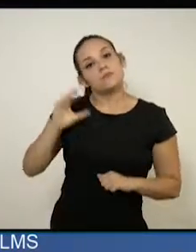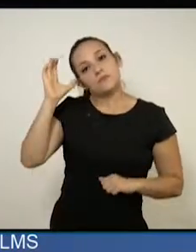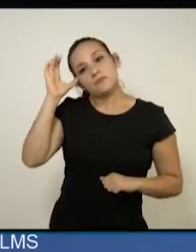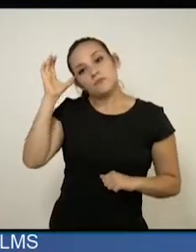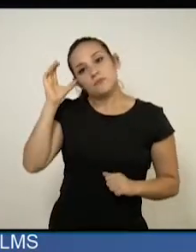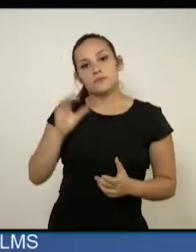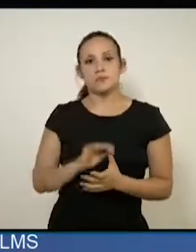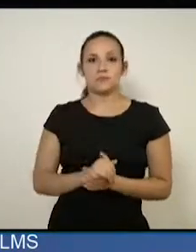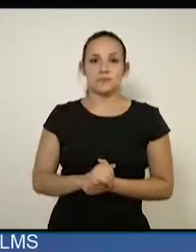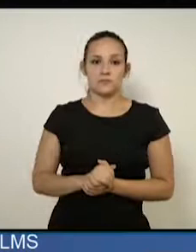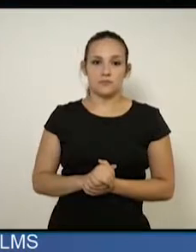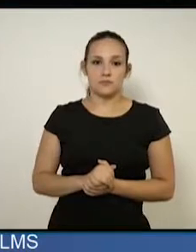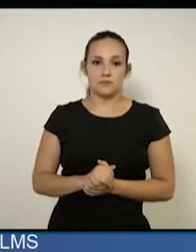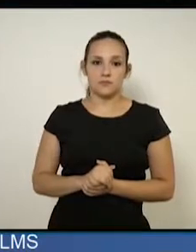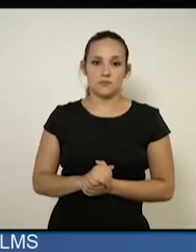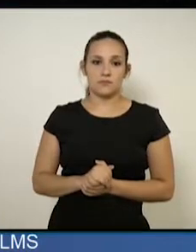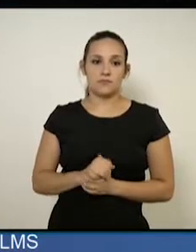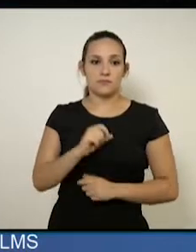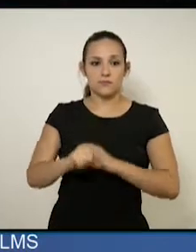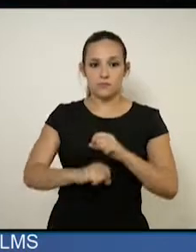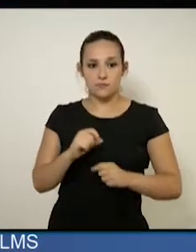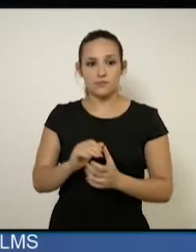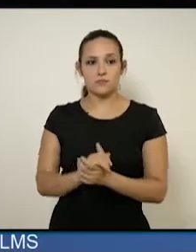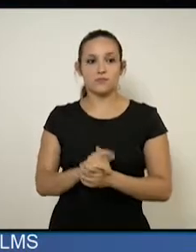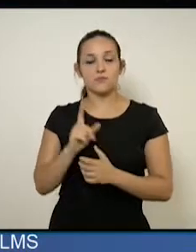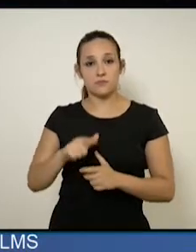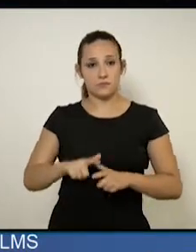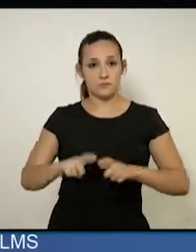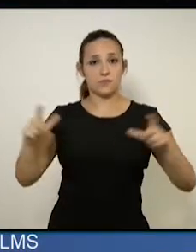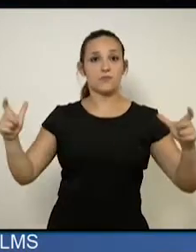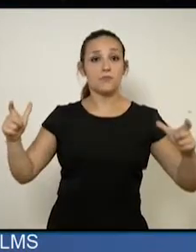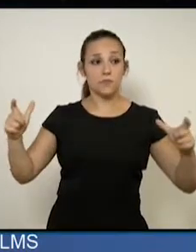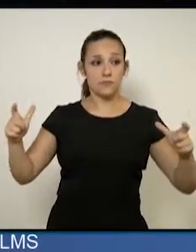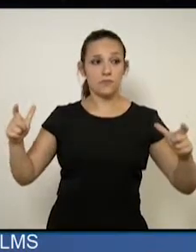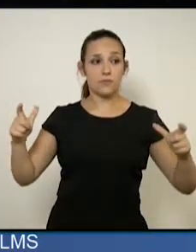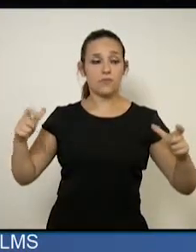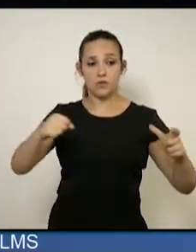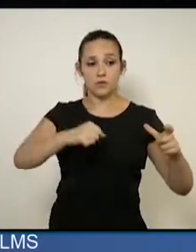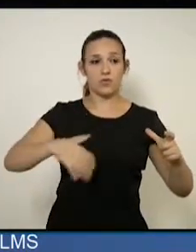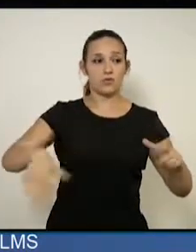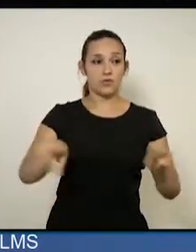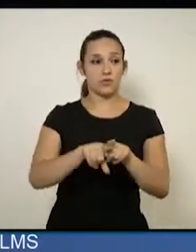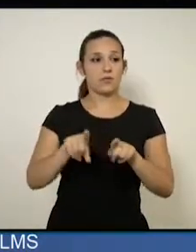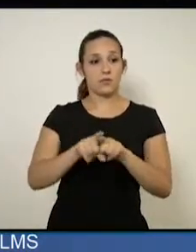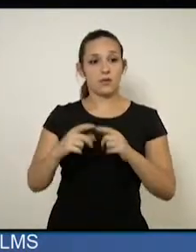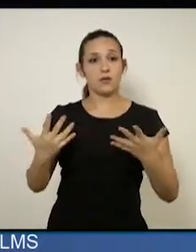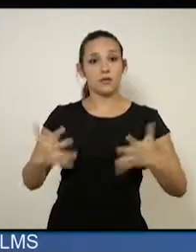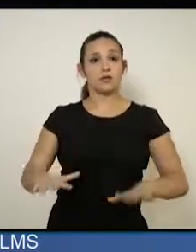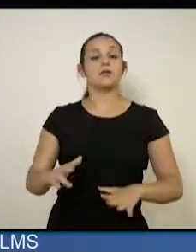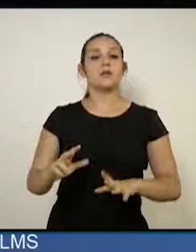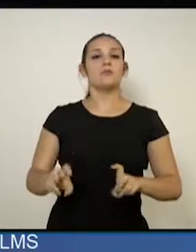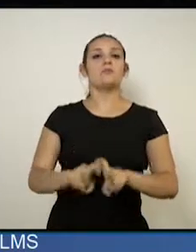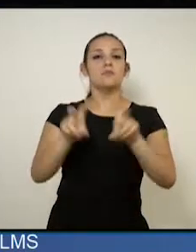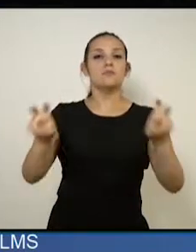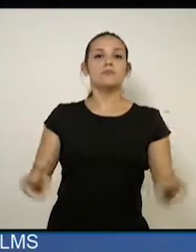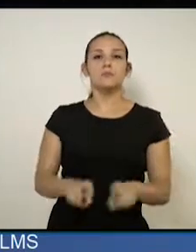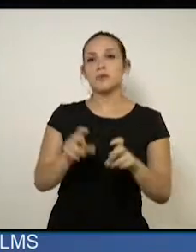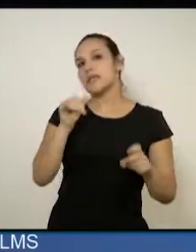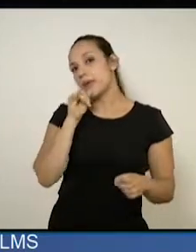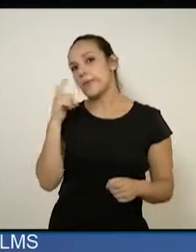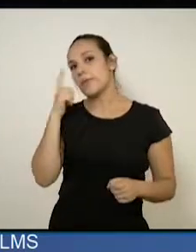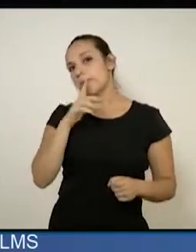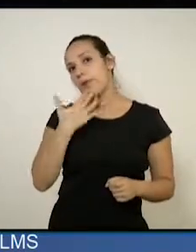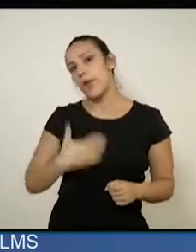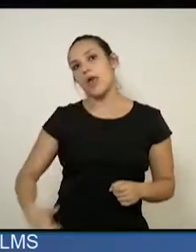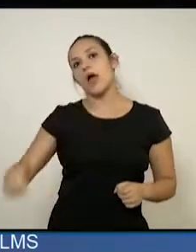sinal, além da inclusão digital, possibilita a geração de economia da região. No caso de turismo, por exemplo,